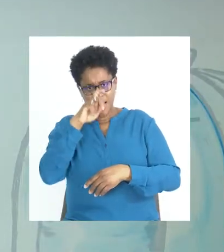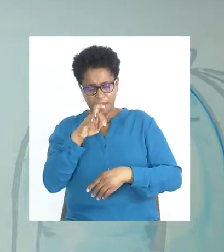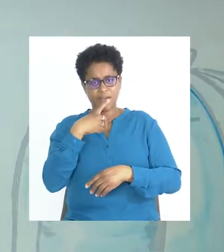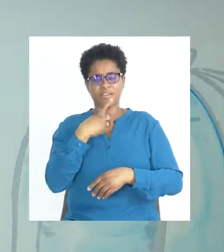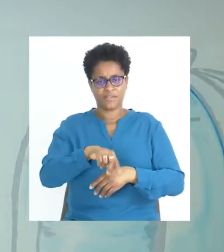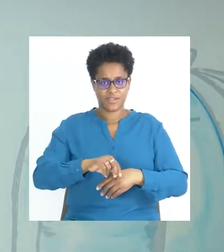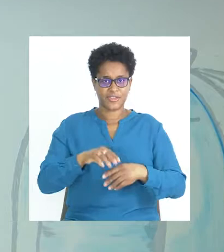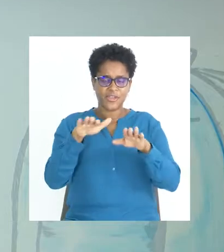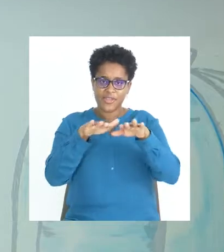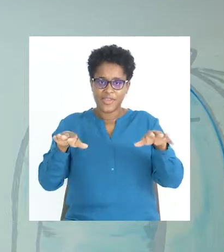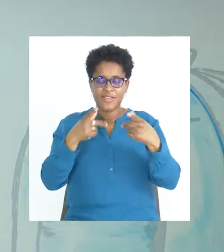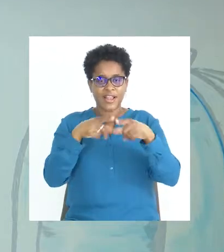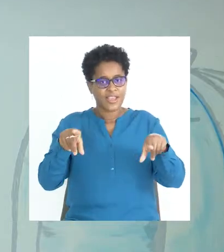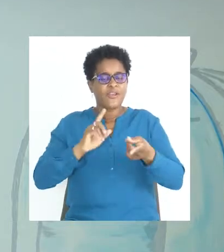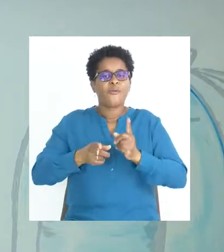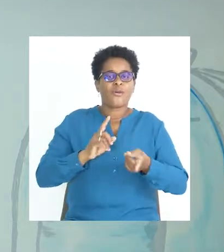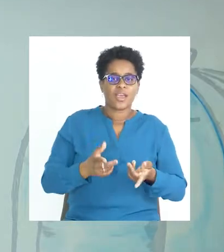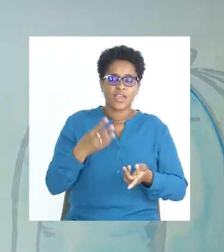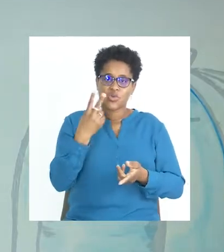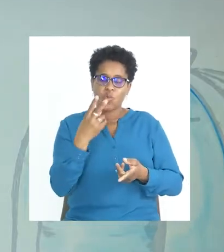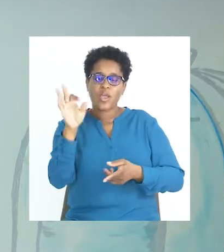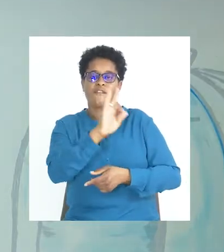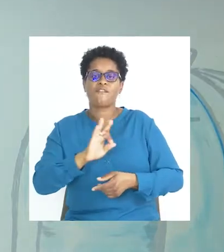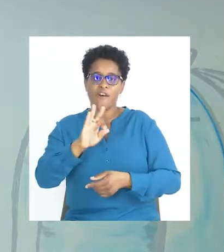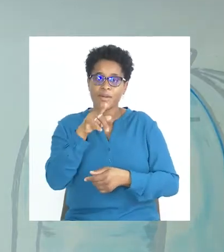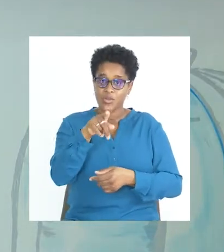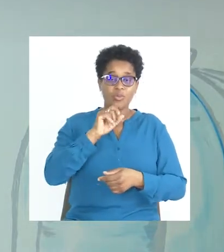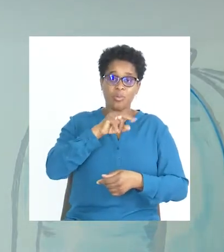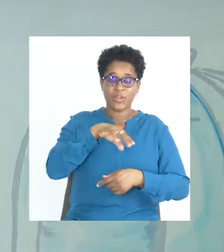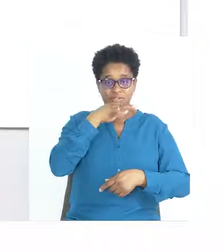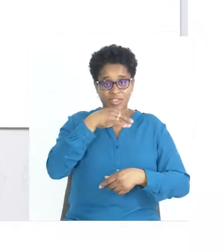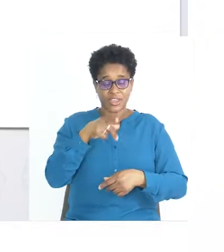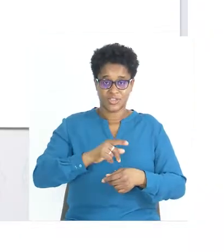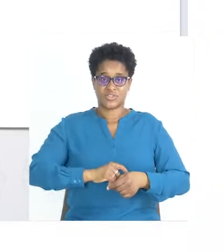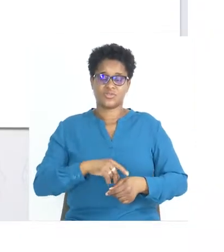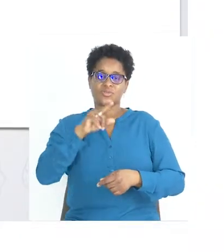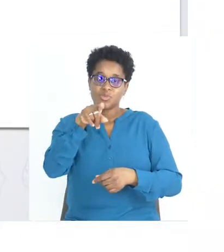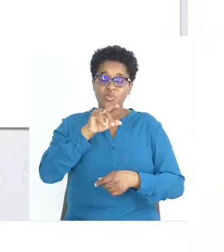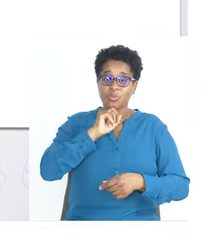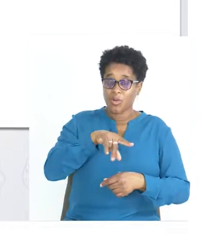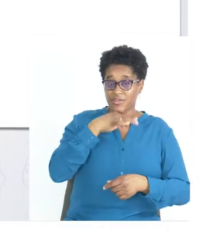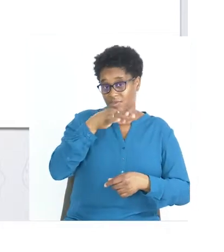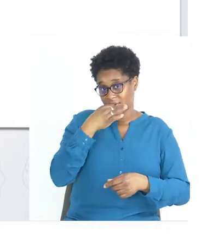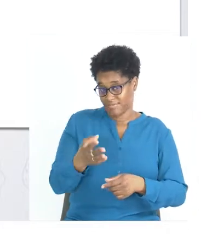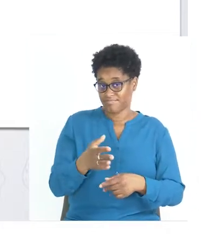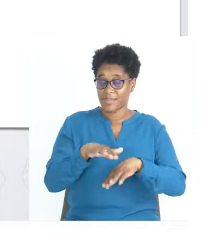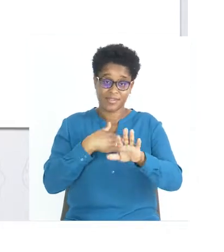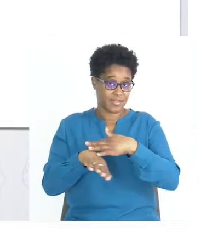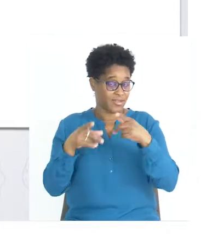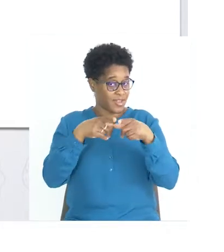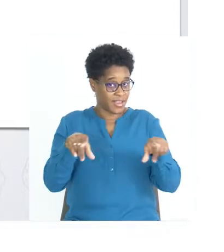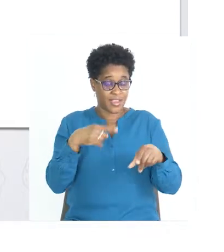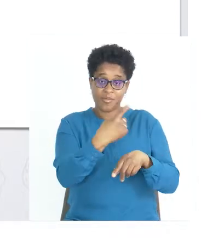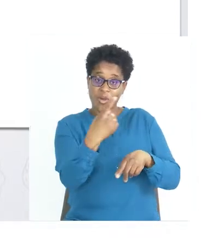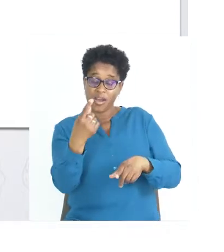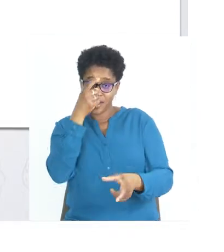relembrar. Níveis de língua são o quê? Duas formas que tu podes dizer isso. Podes dizer que é a realização da